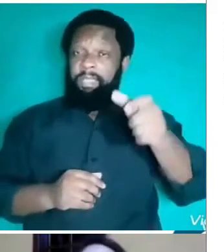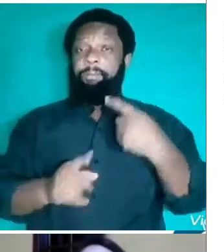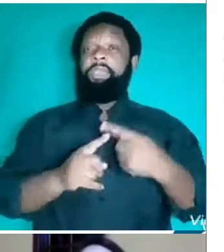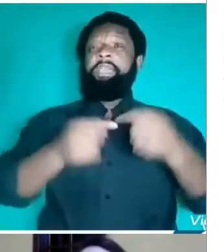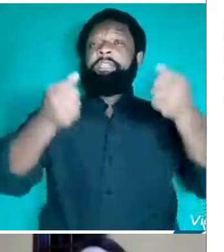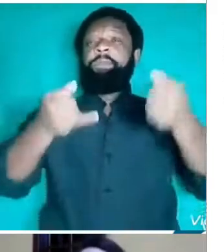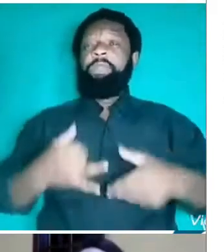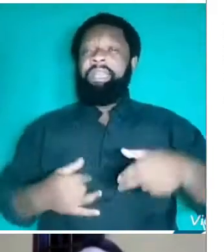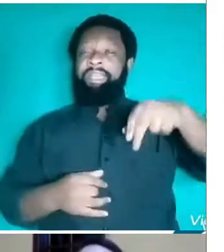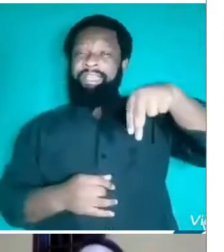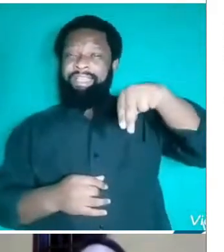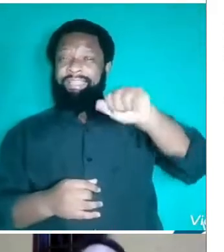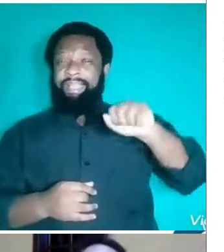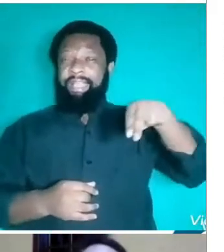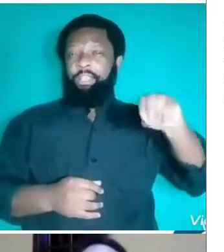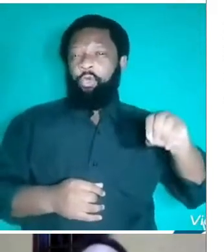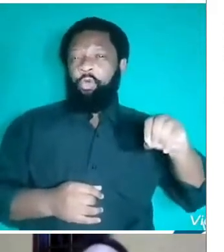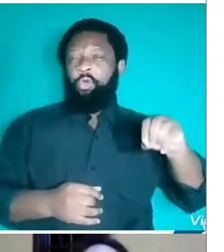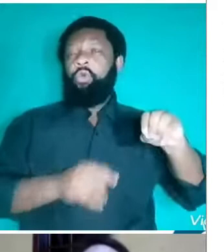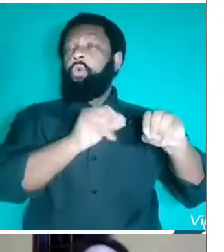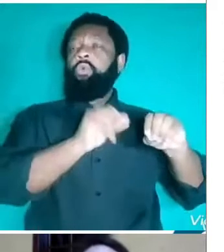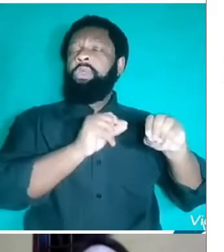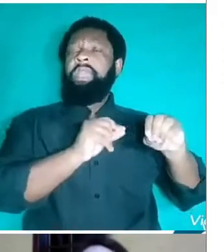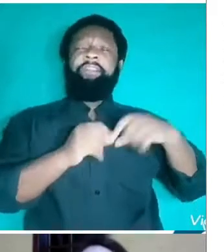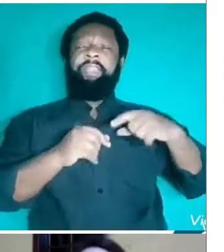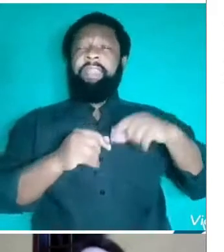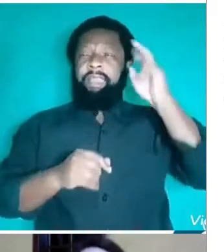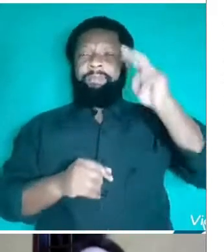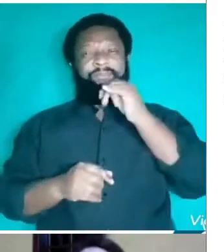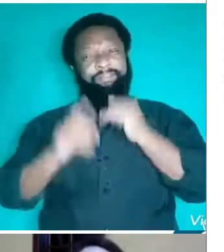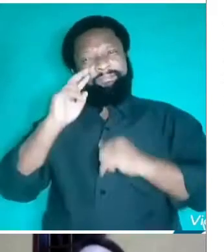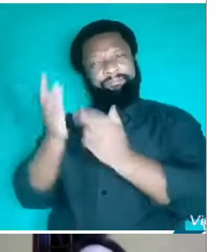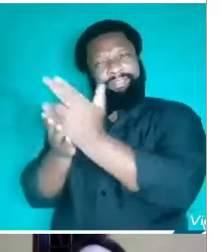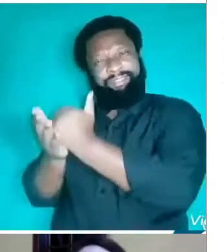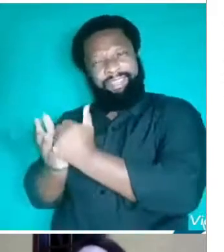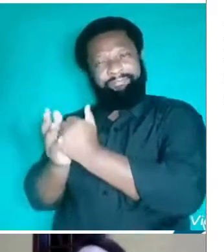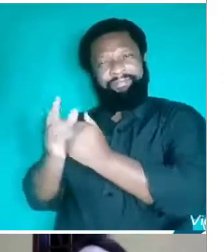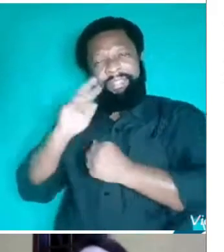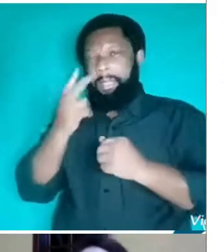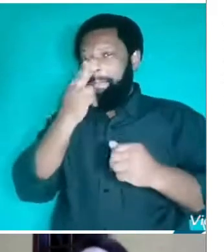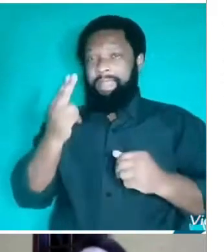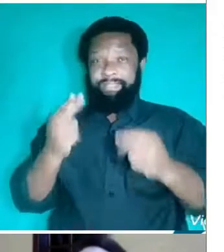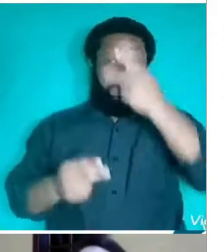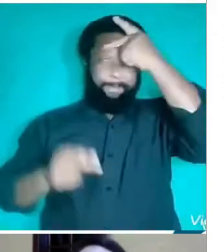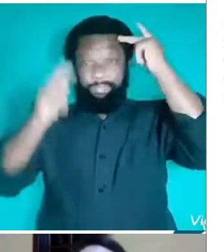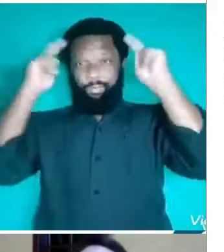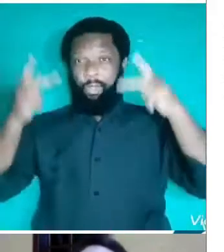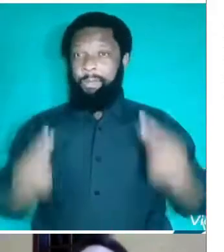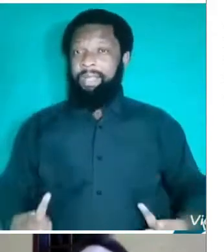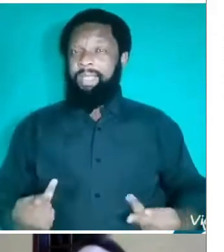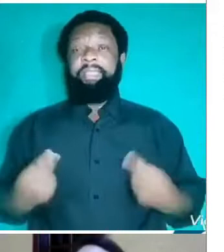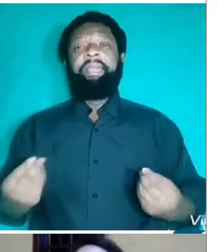muito usadas em química orgânica. Um exemplo é o nanokid, representado na figura. Então, olha o nanokid aí, né? É